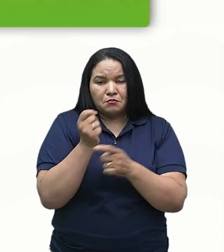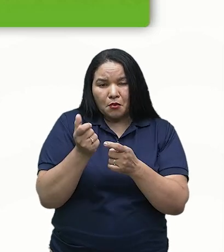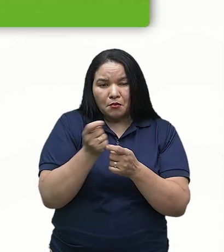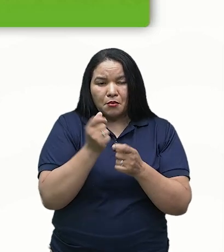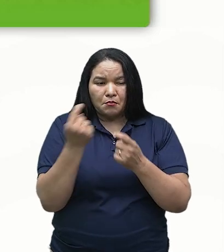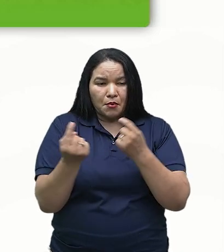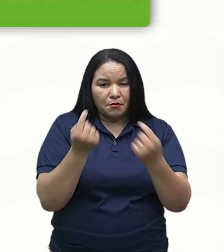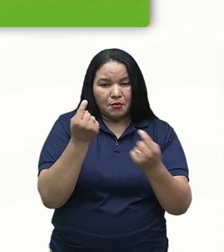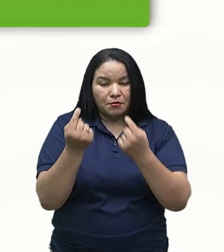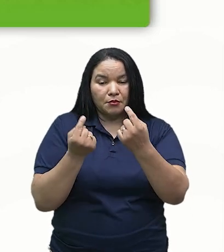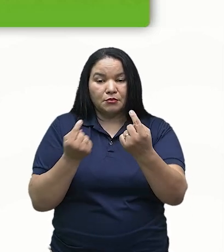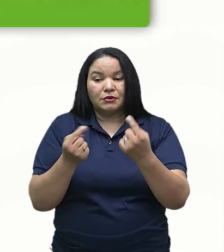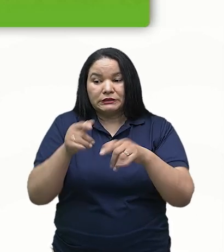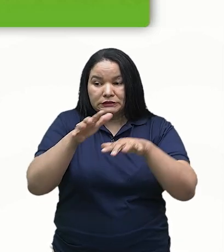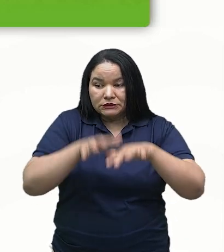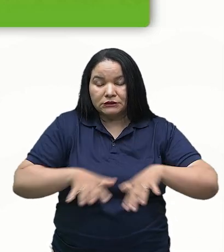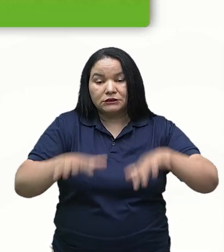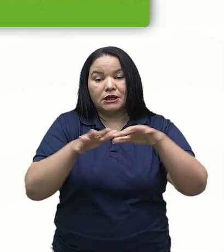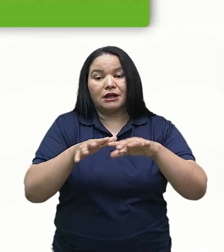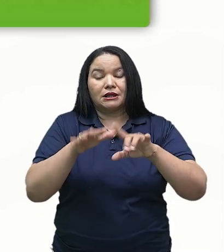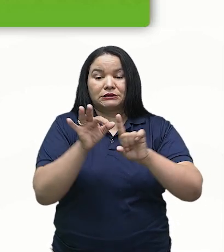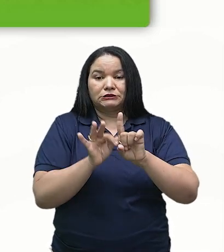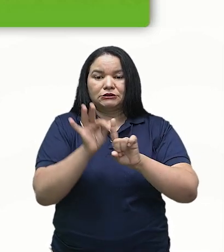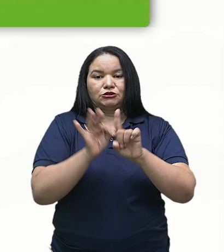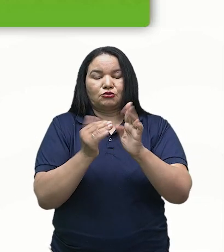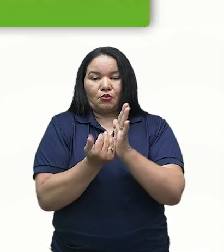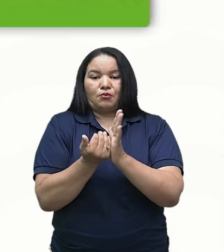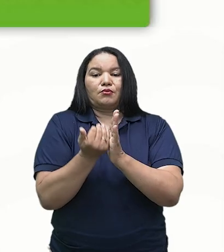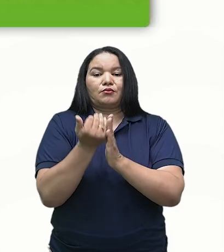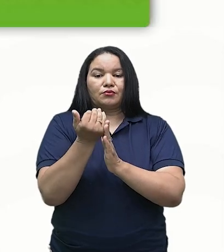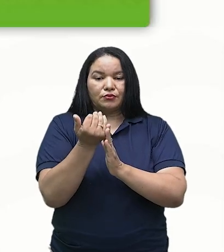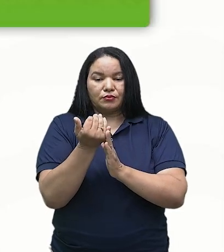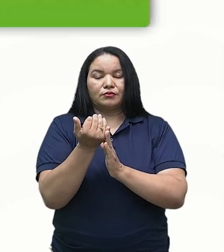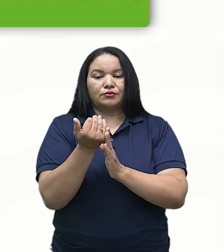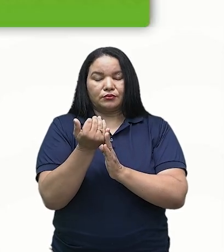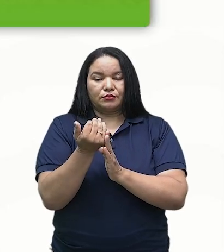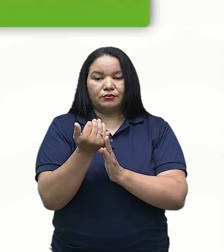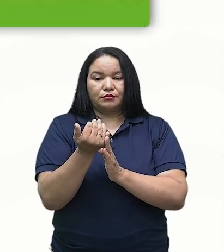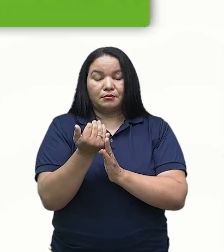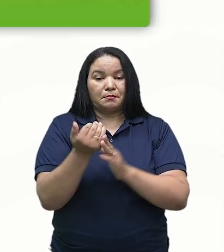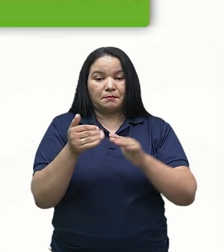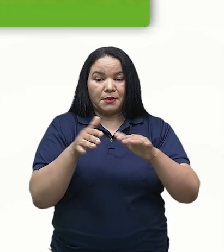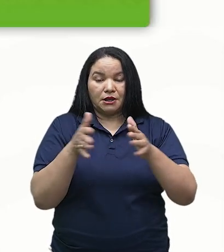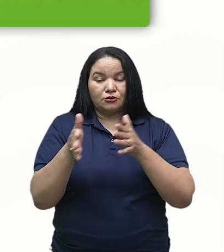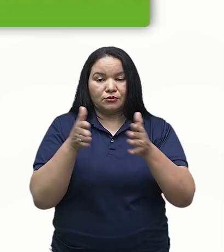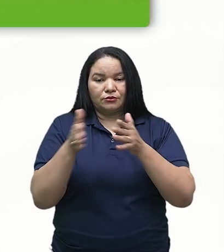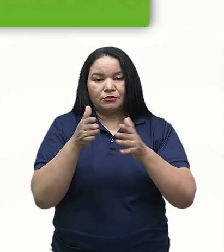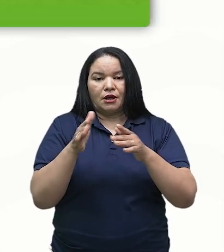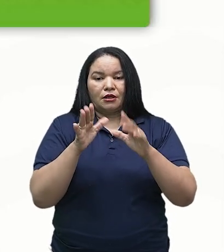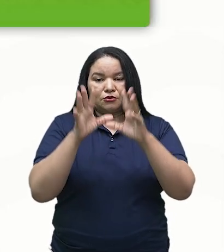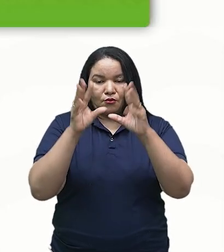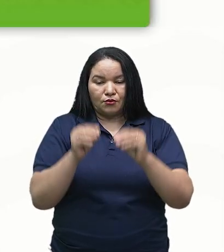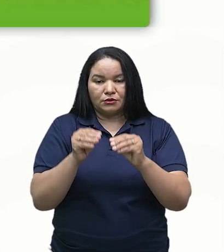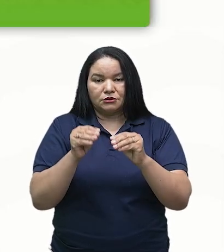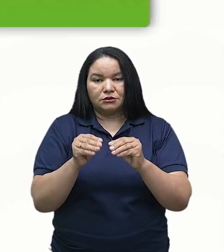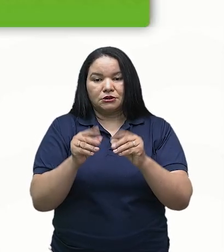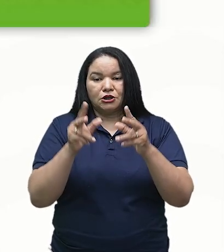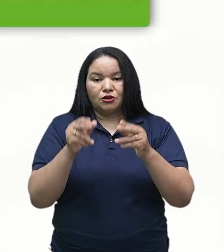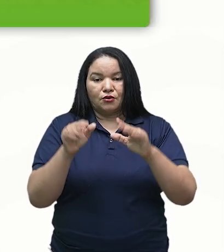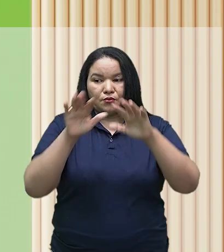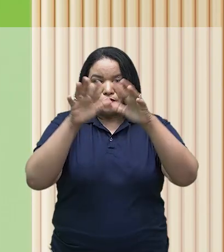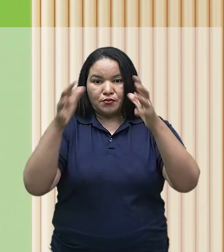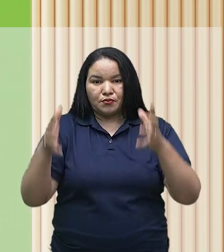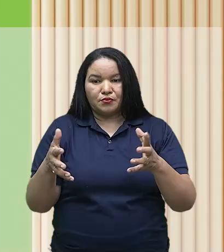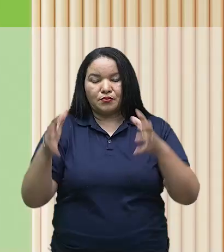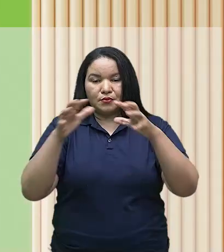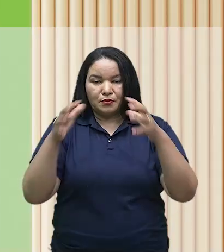poluição, essas áreas elas intensificam o calor, e especialmente durante a noite, viram como se fosse uma estufa. Essa